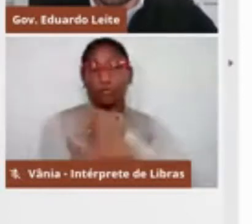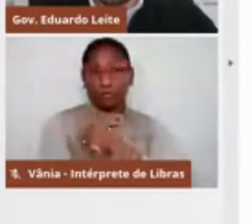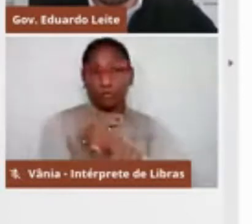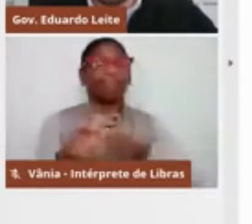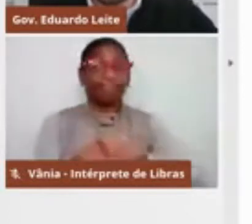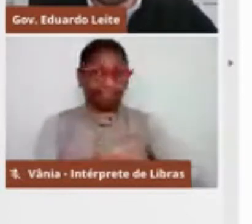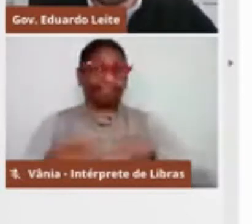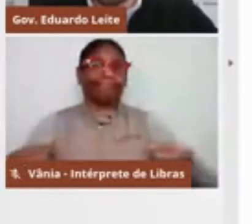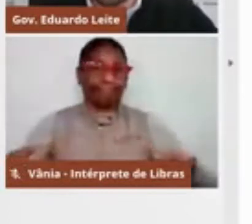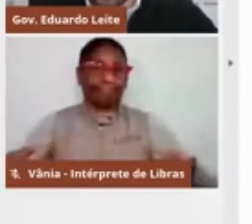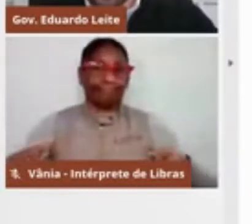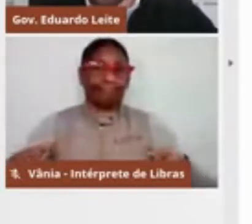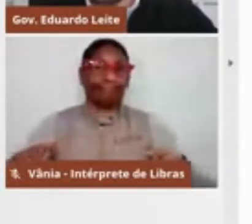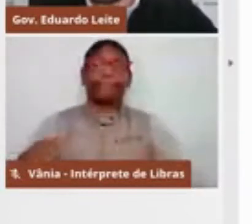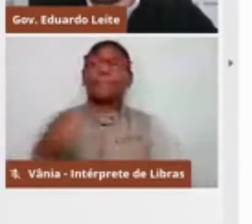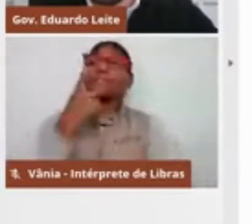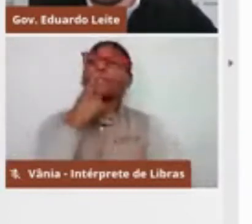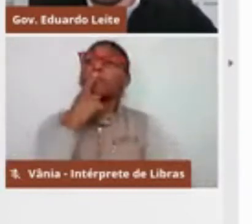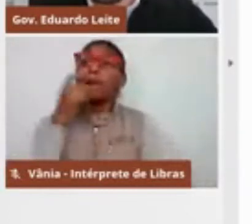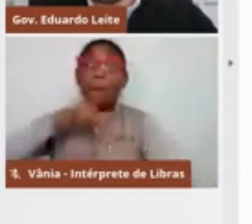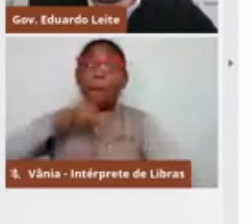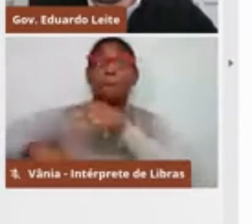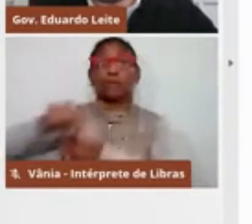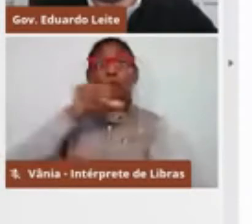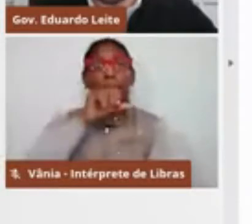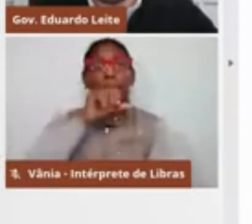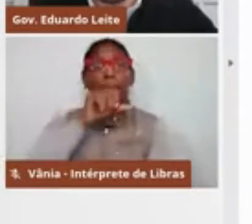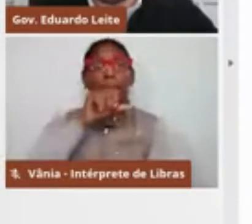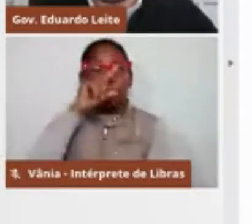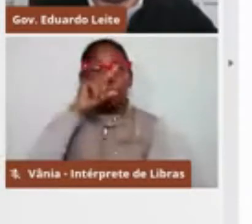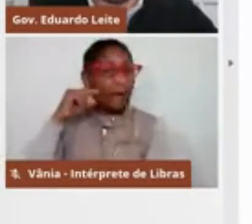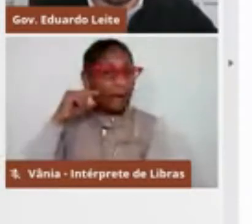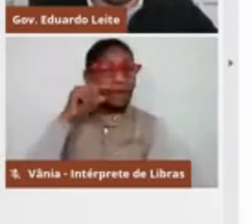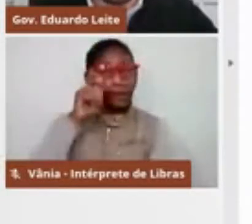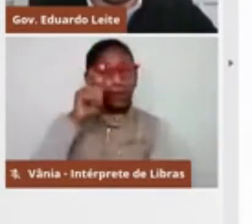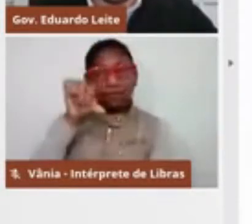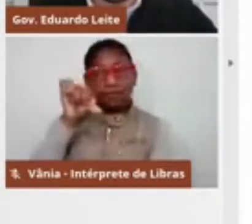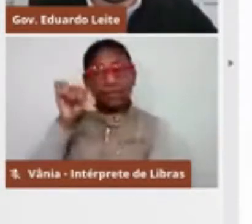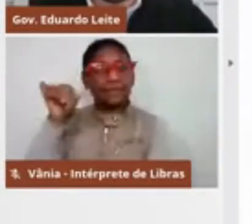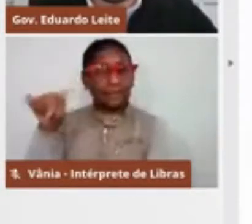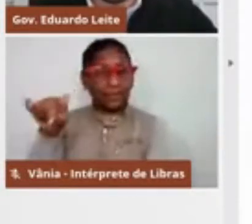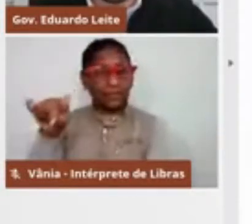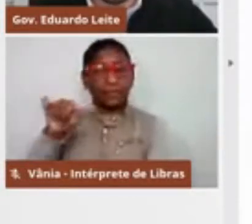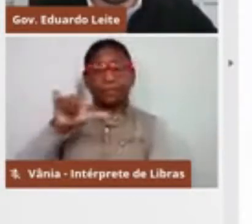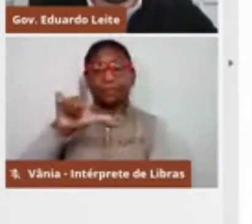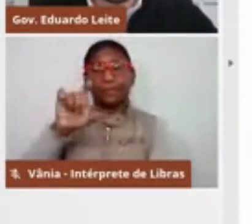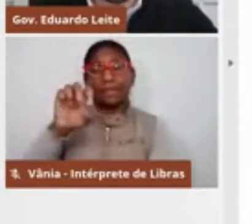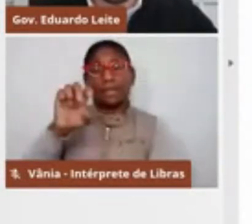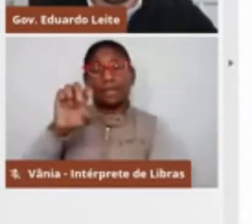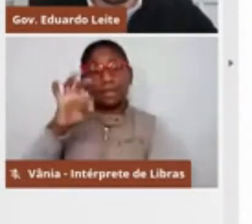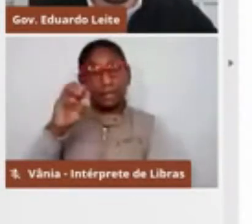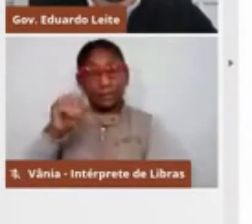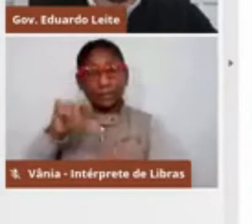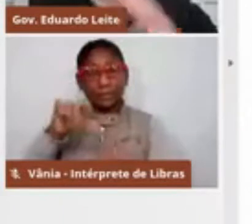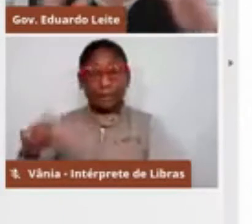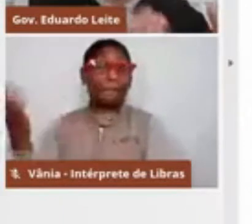transformou esse indicador em bandeira vermelha para bandeira amarela. Nós tínhamos 547 leitos na semana passada para